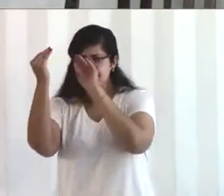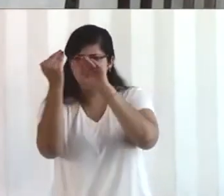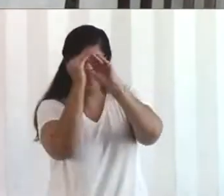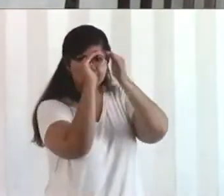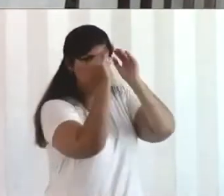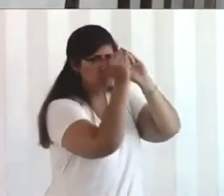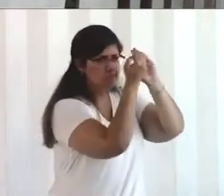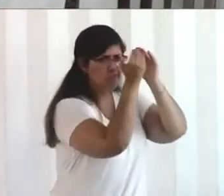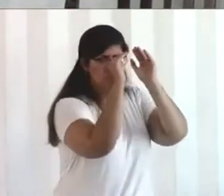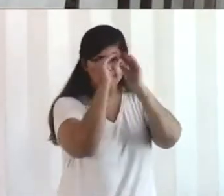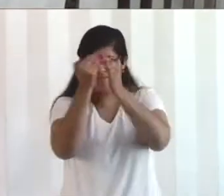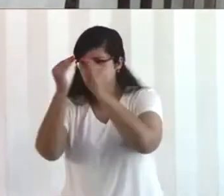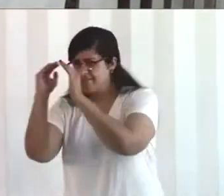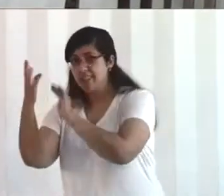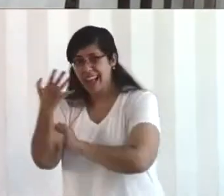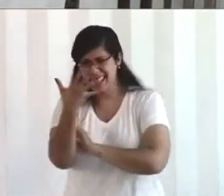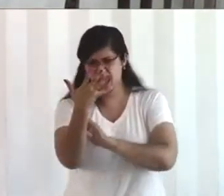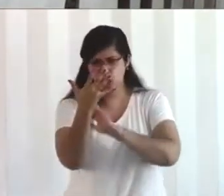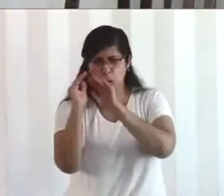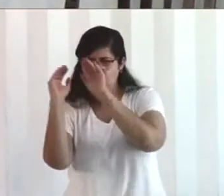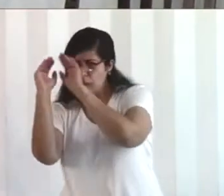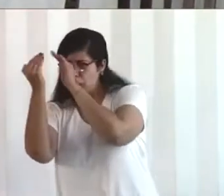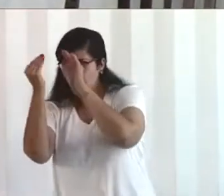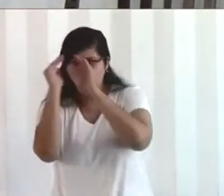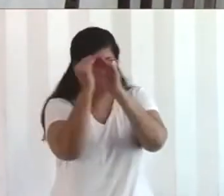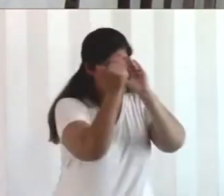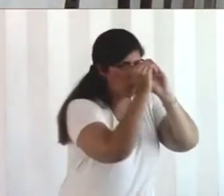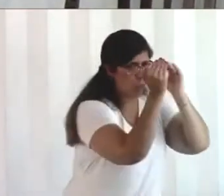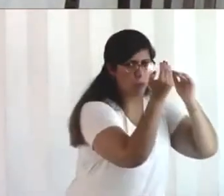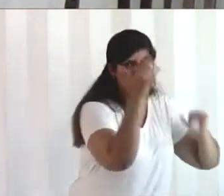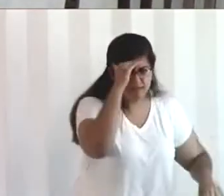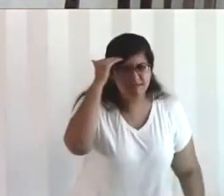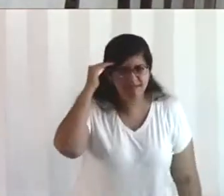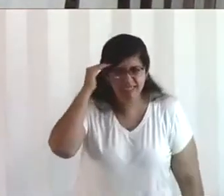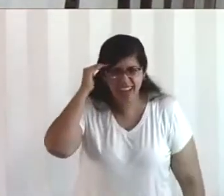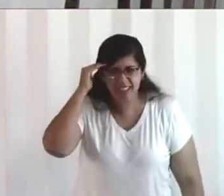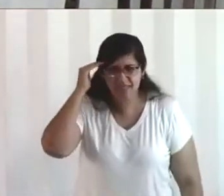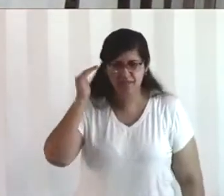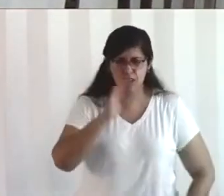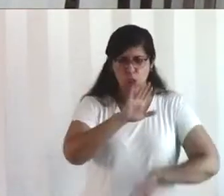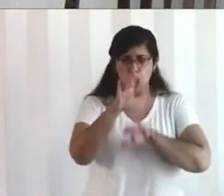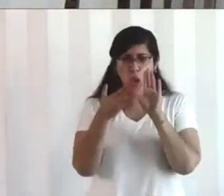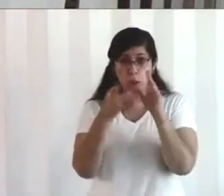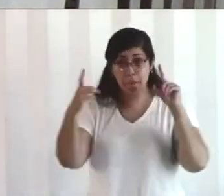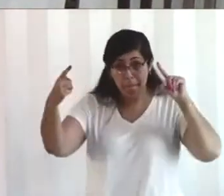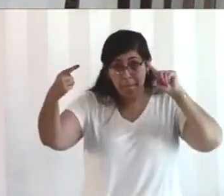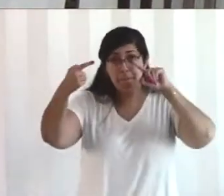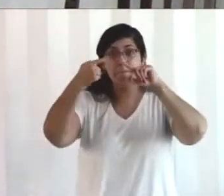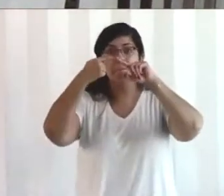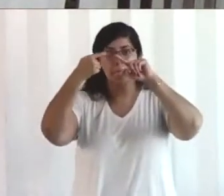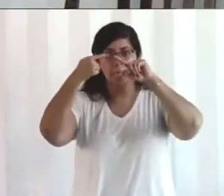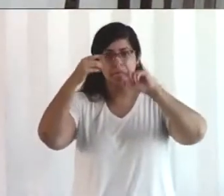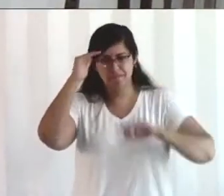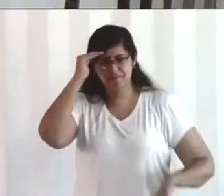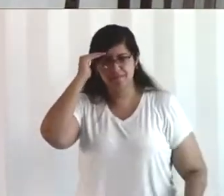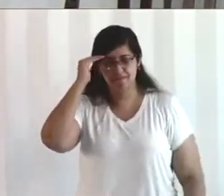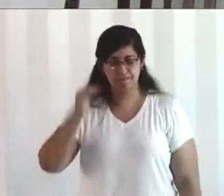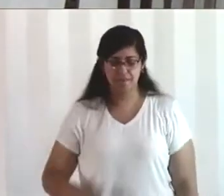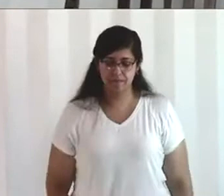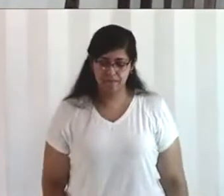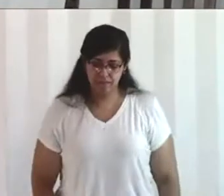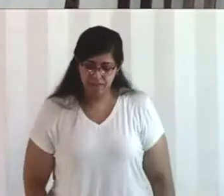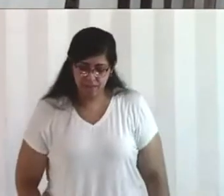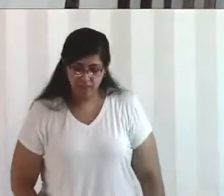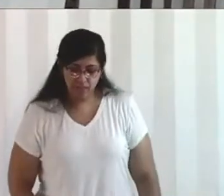cidade e anunciou o evangelho sozinho naquele lugar. Paulo pesca em Corinto, não com